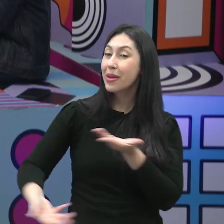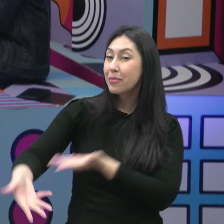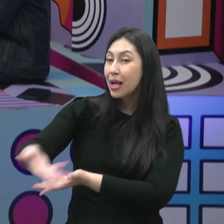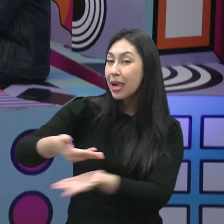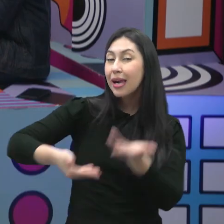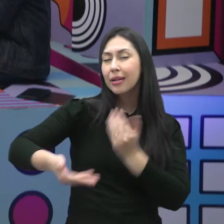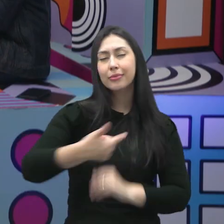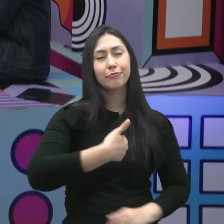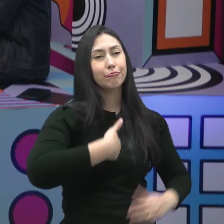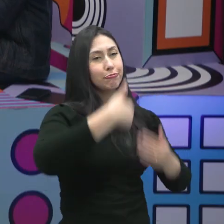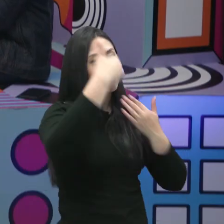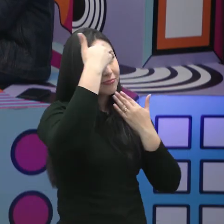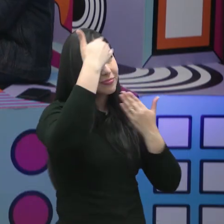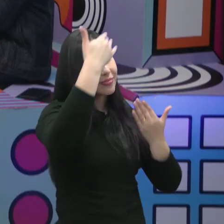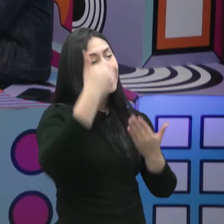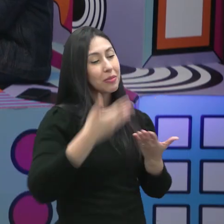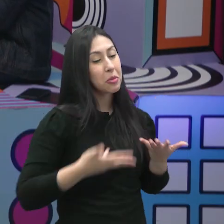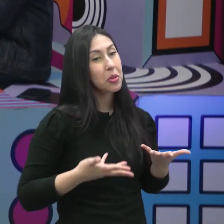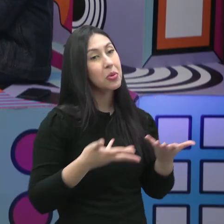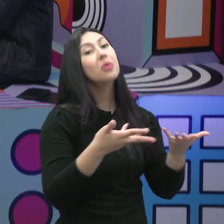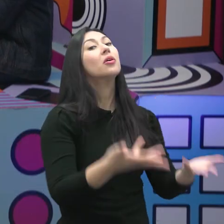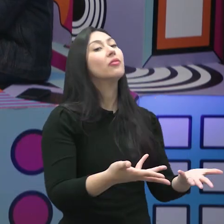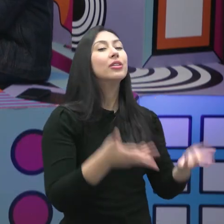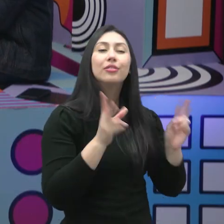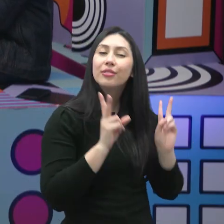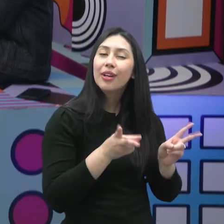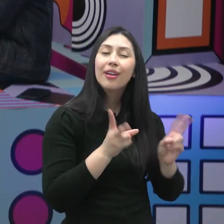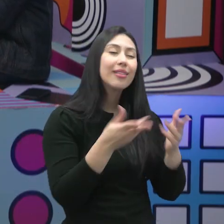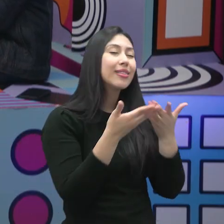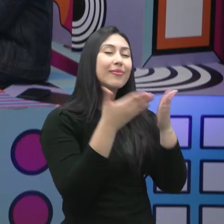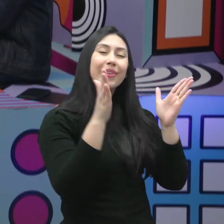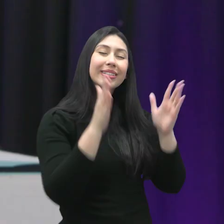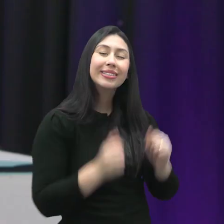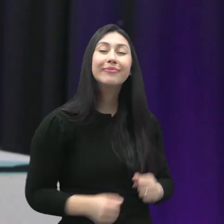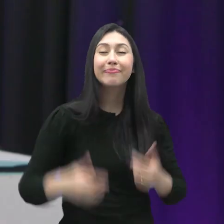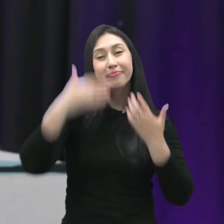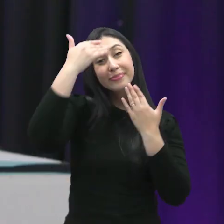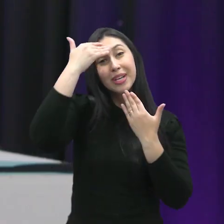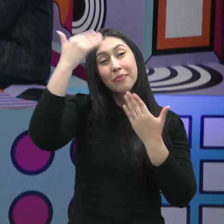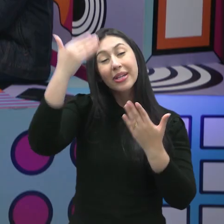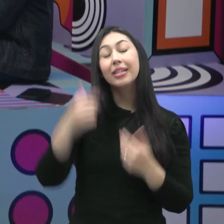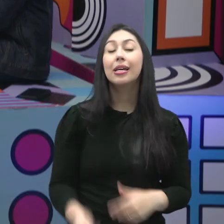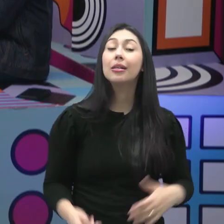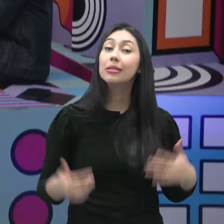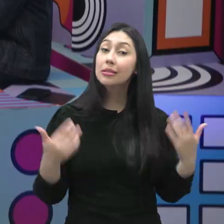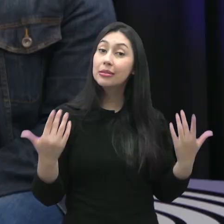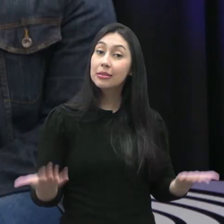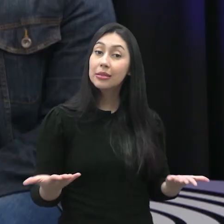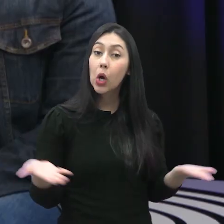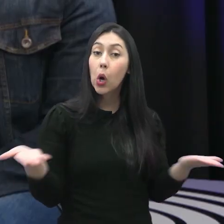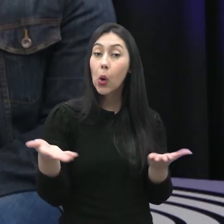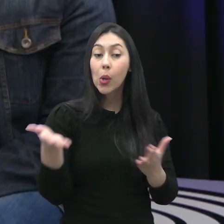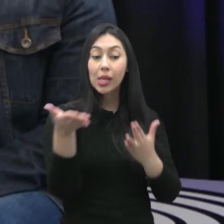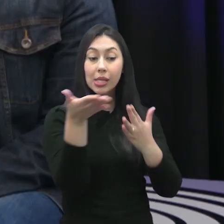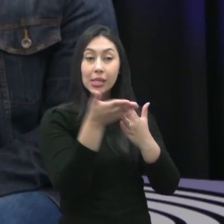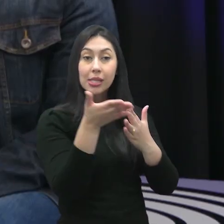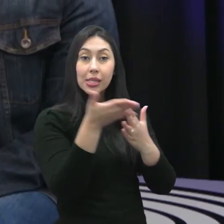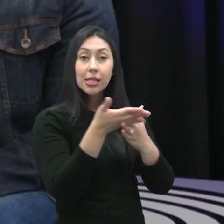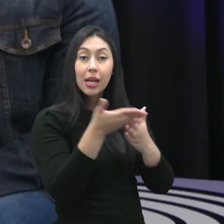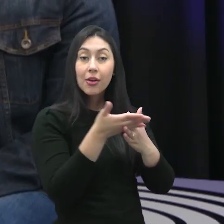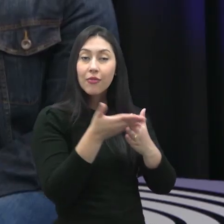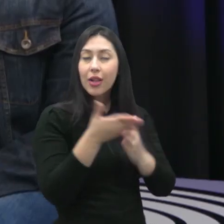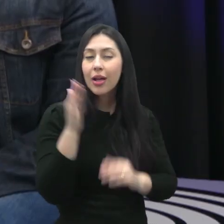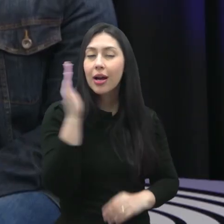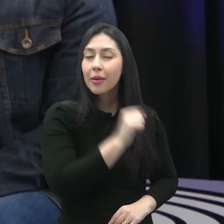aqui, por tudo que você compartilhou com a gente hoje. Eu que agradeço. Muito obrigado pelo convite. Estou à disposição. Obrigada, viu? Bom, pessoal, a gente vai para